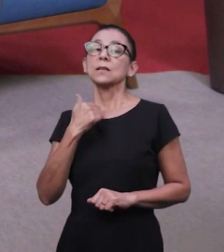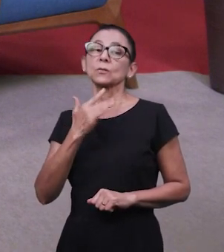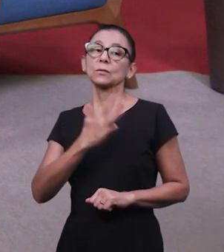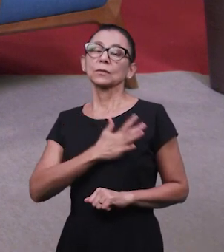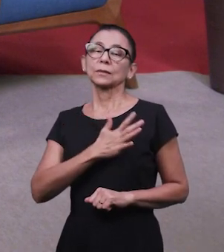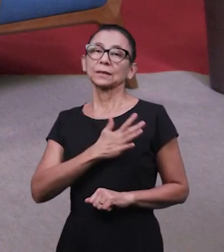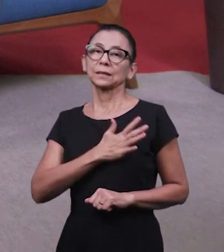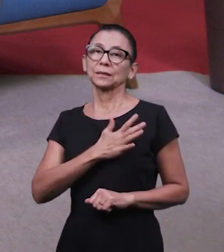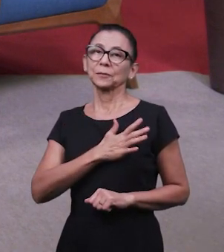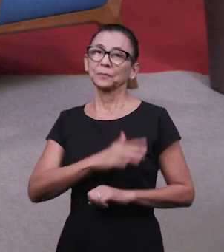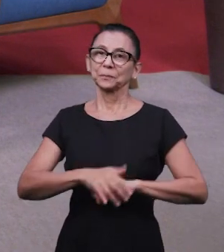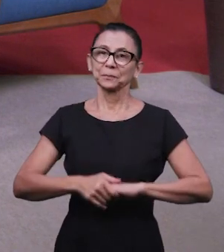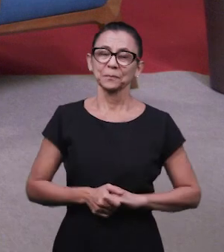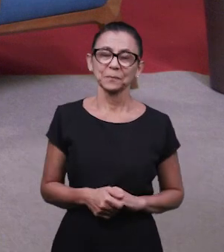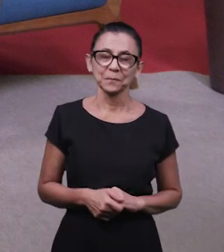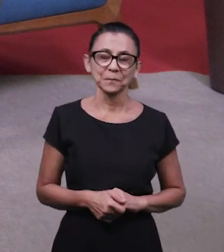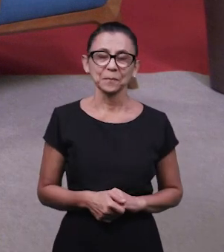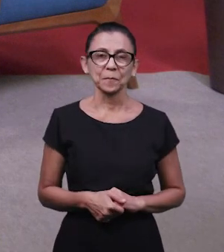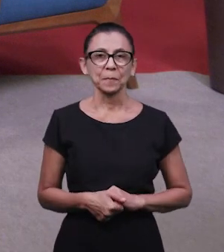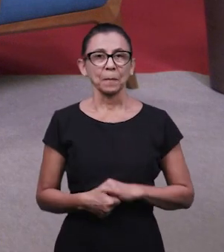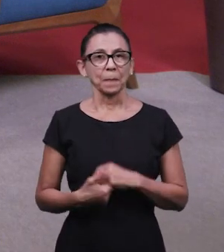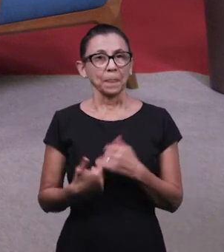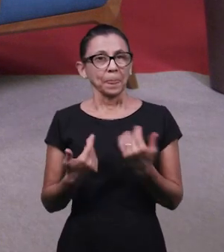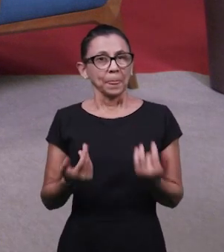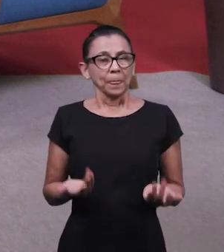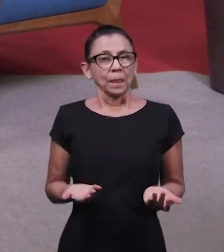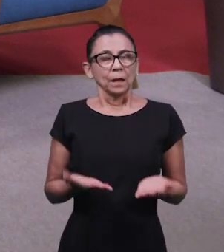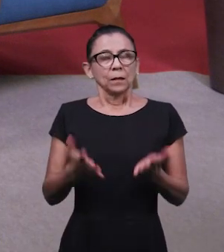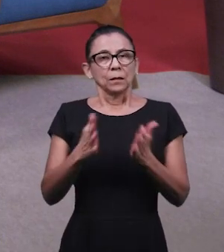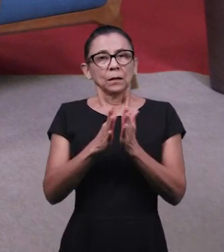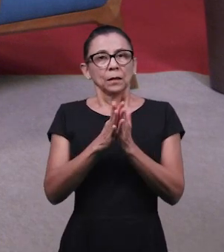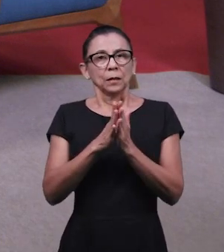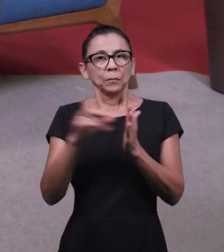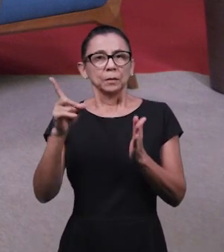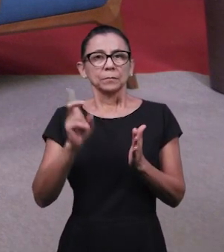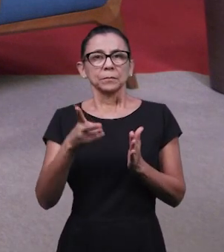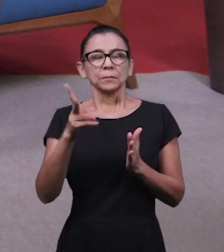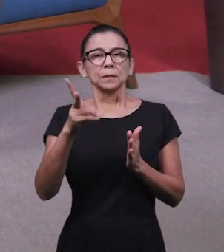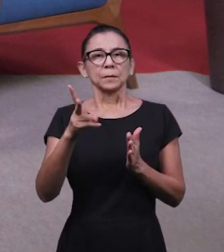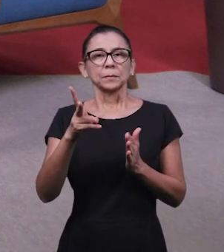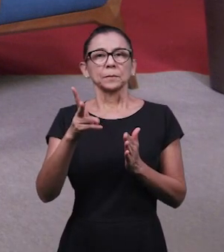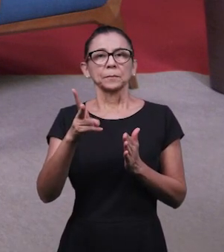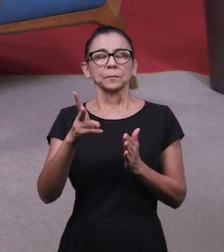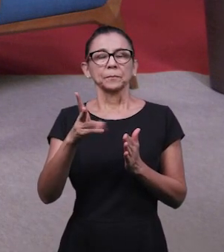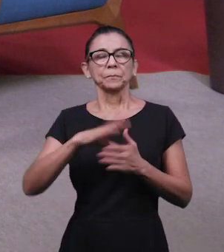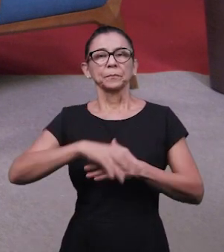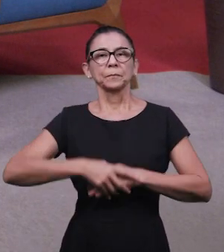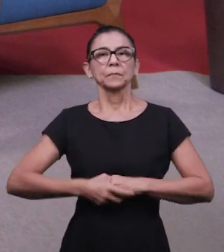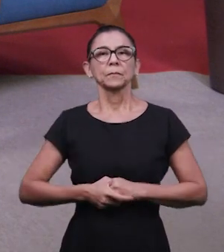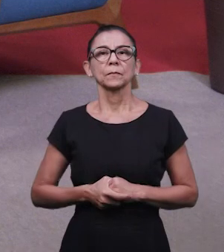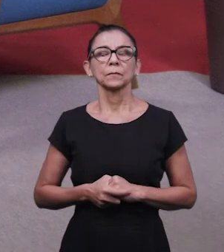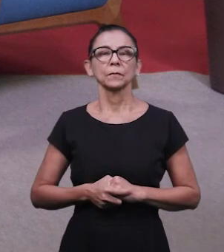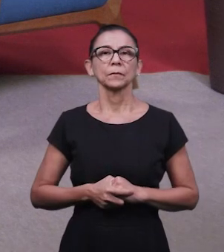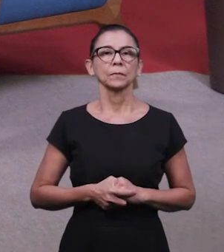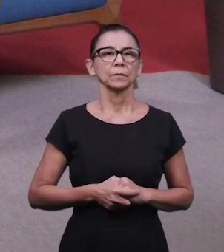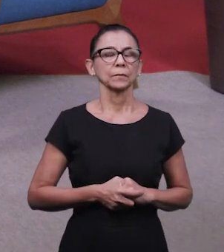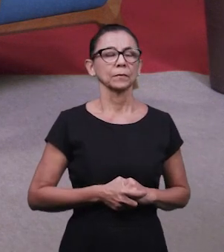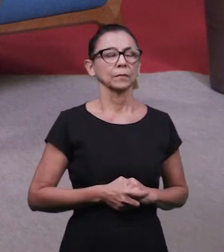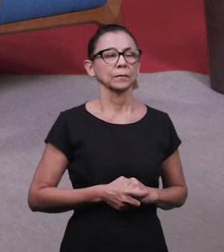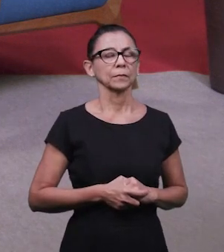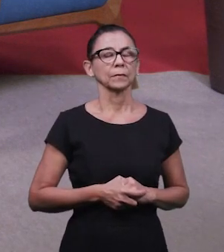é apta para discernir os pensamentos e intenções do coração. Então, é essa arma que